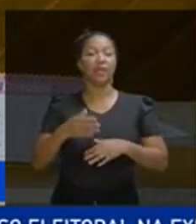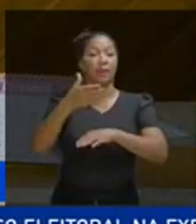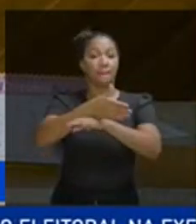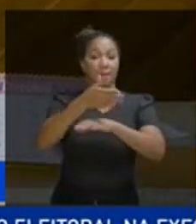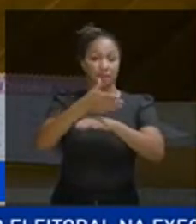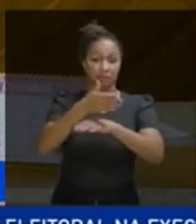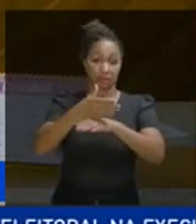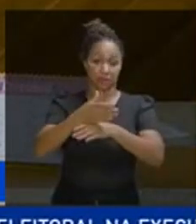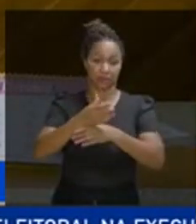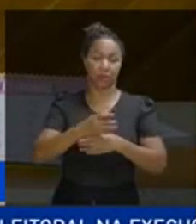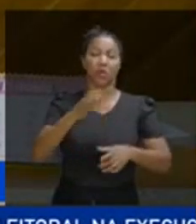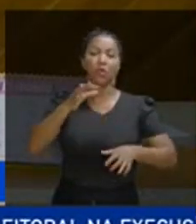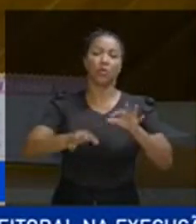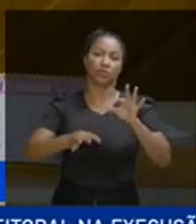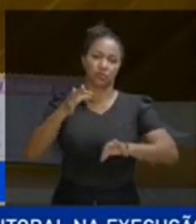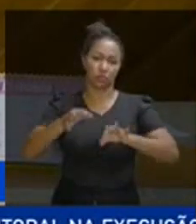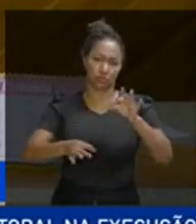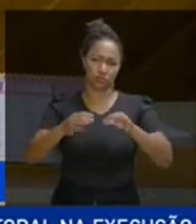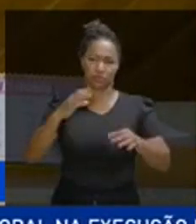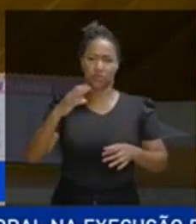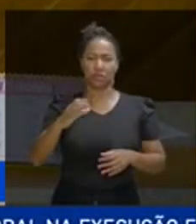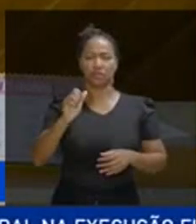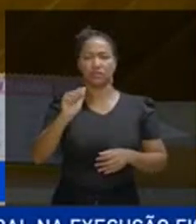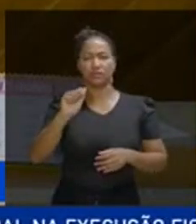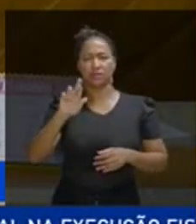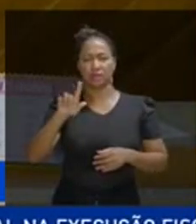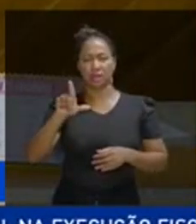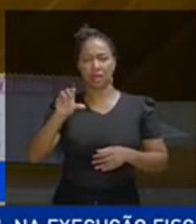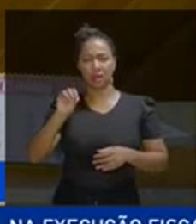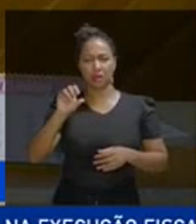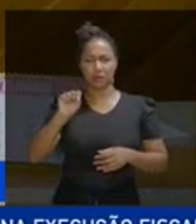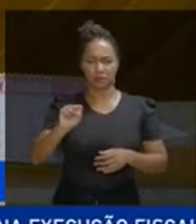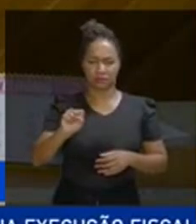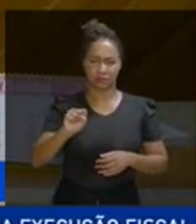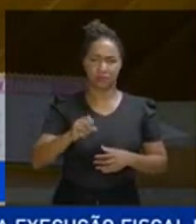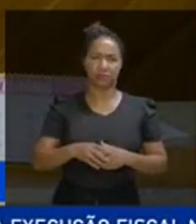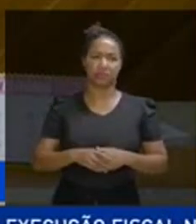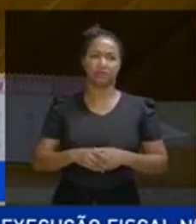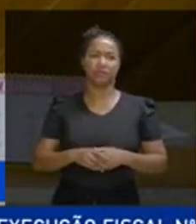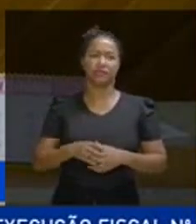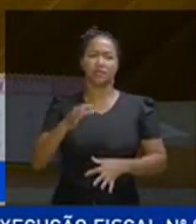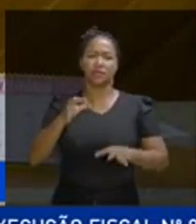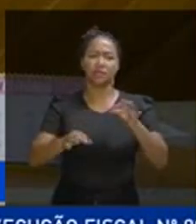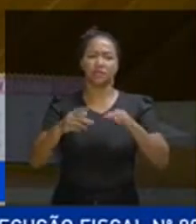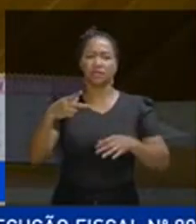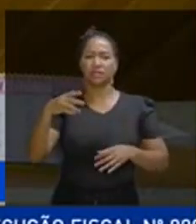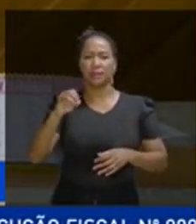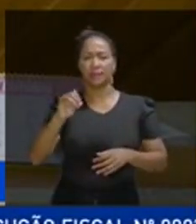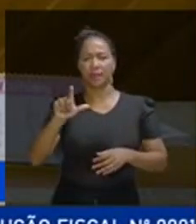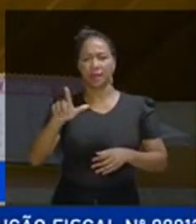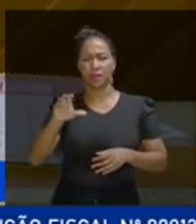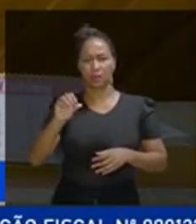Atuarão como vogais juízes primeira parte Carlos do julgamento. Fernando, Recurso eleitoral na execução fiscal. Número do processo